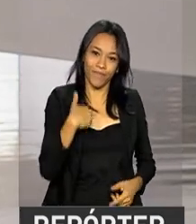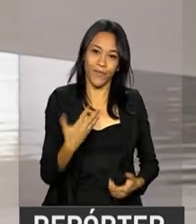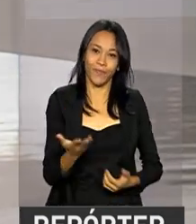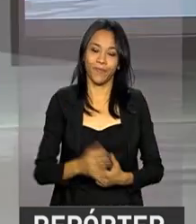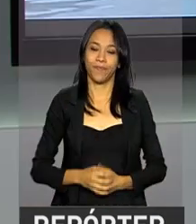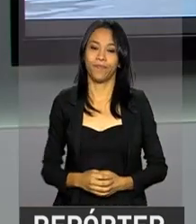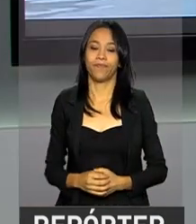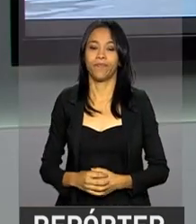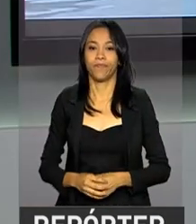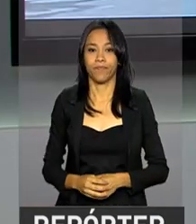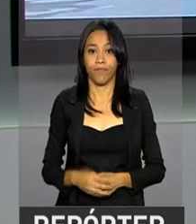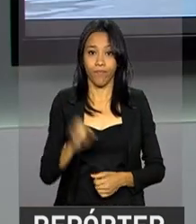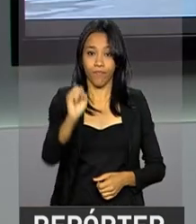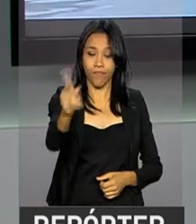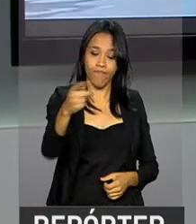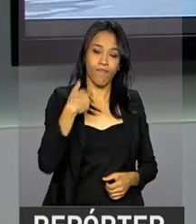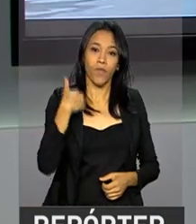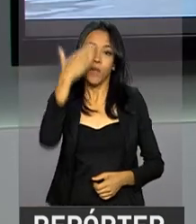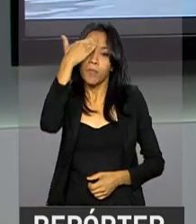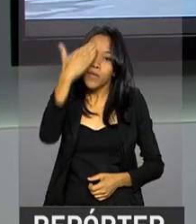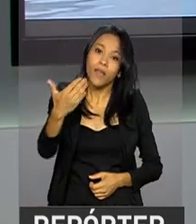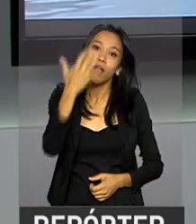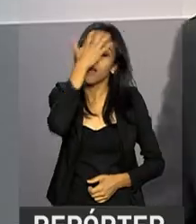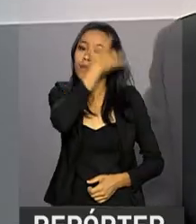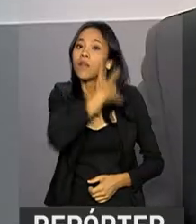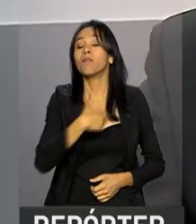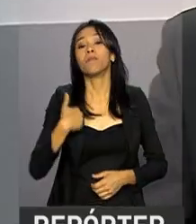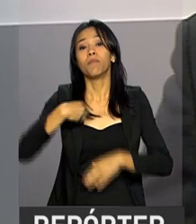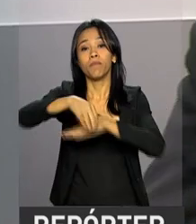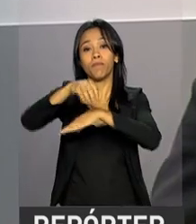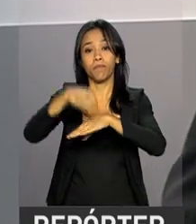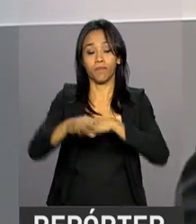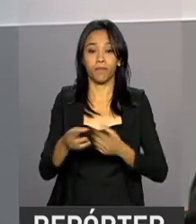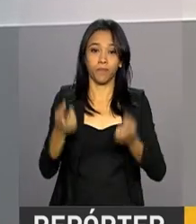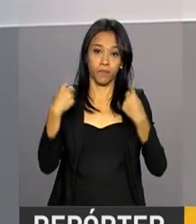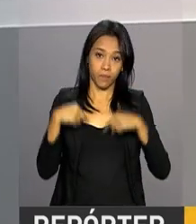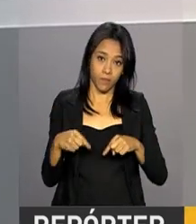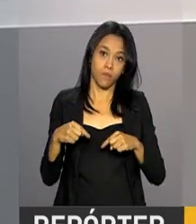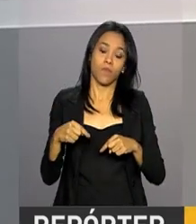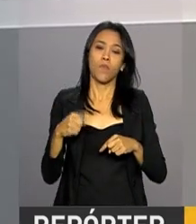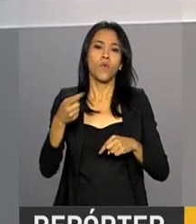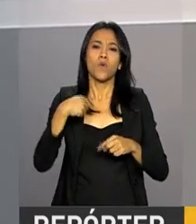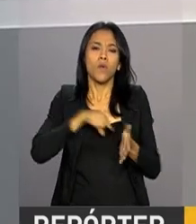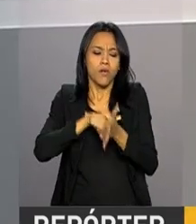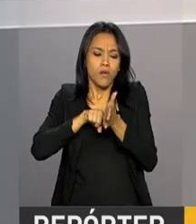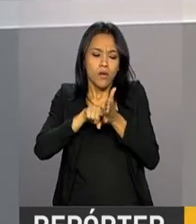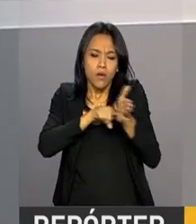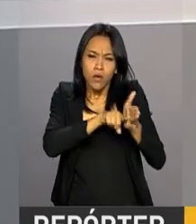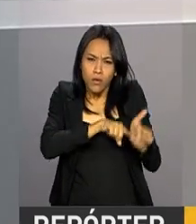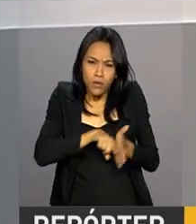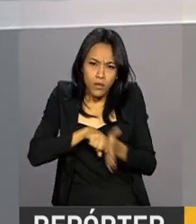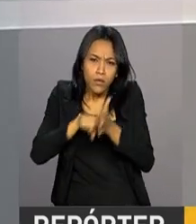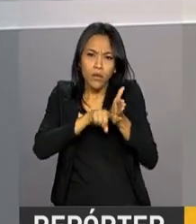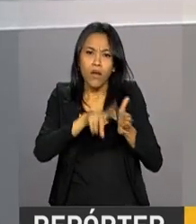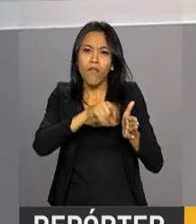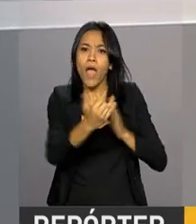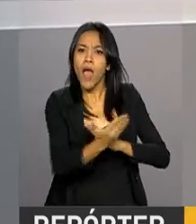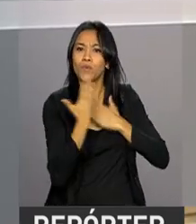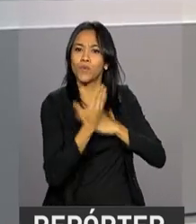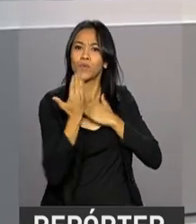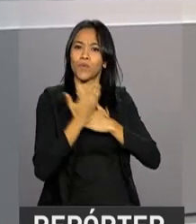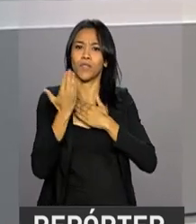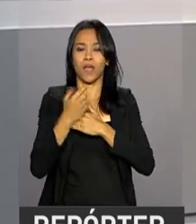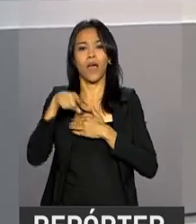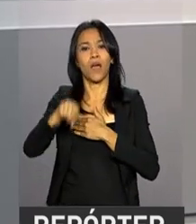jaime hockey muito obrigado pelas informações com a consultoria vai ajudar o ministério da saúde na renovação dos contratos